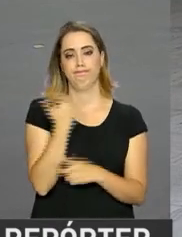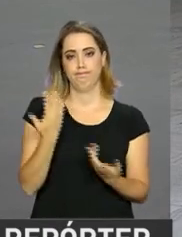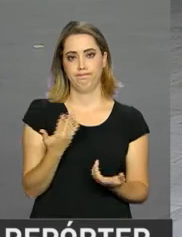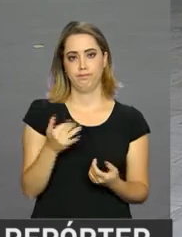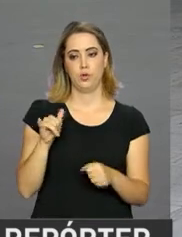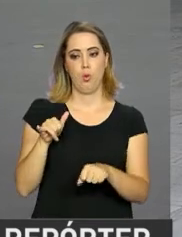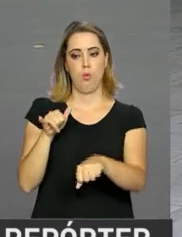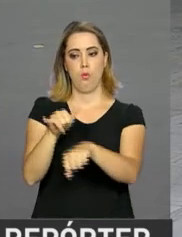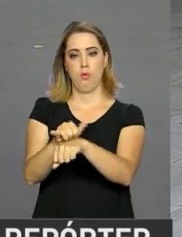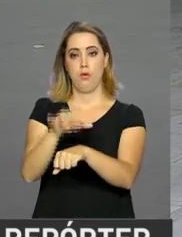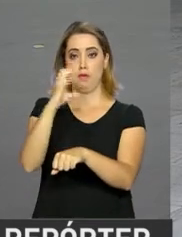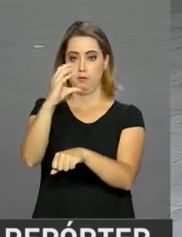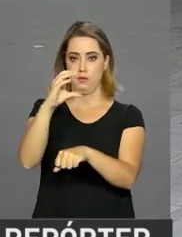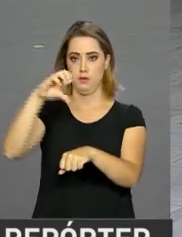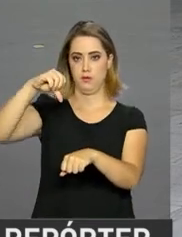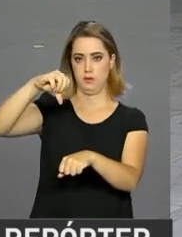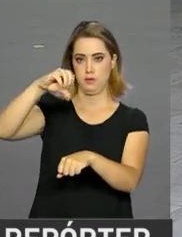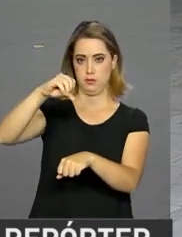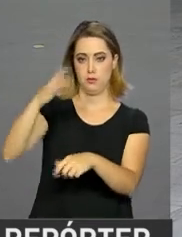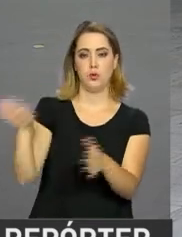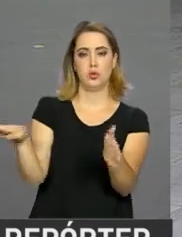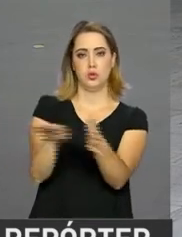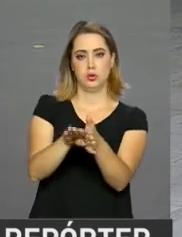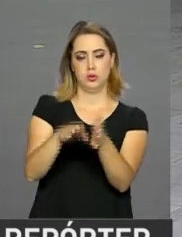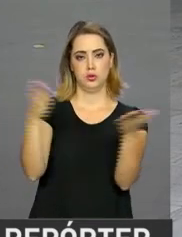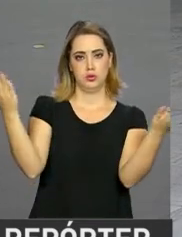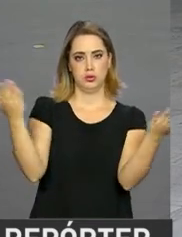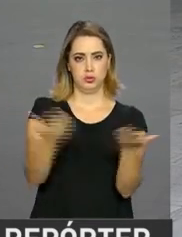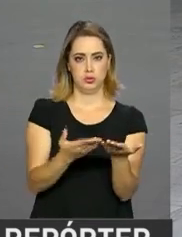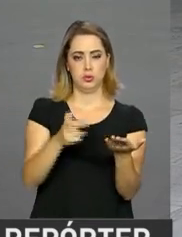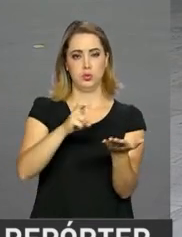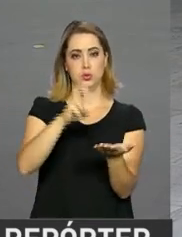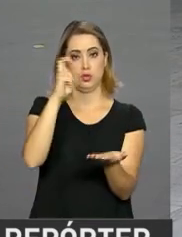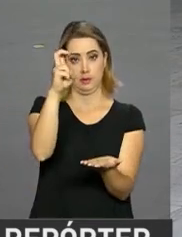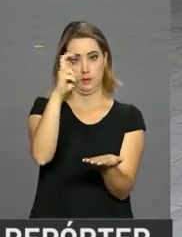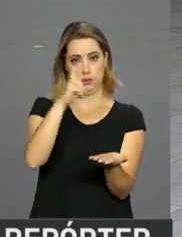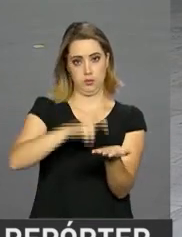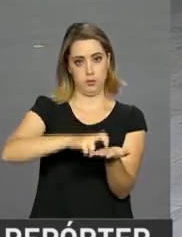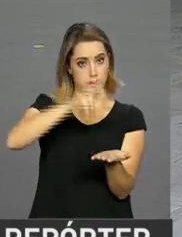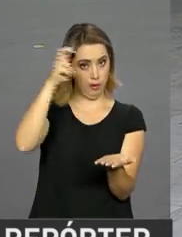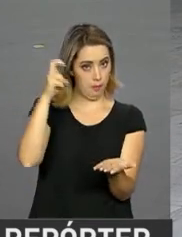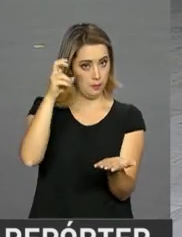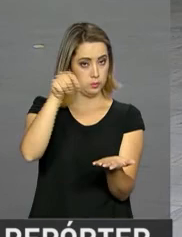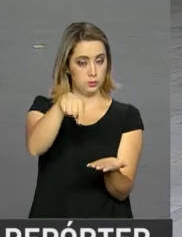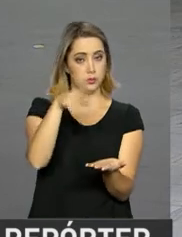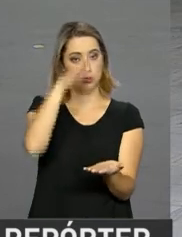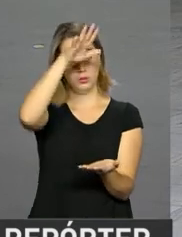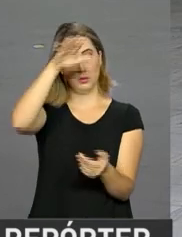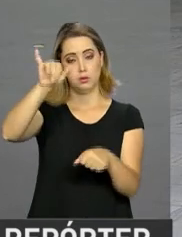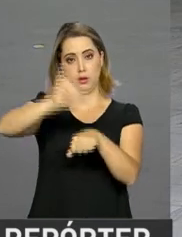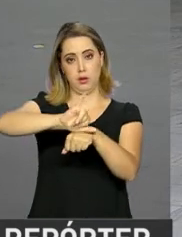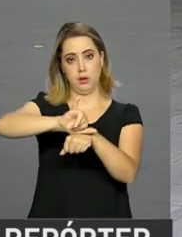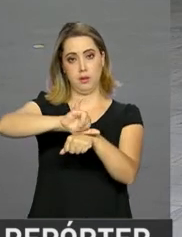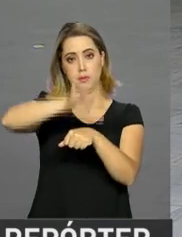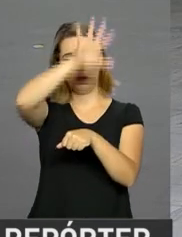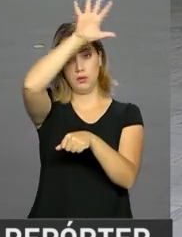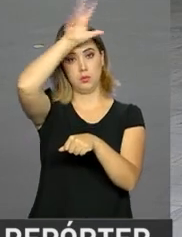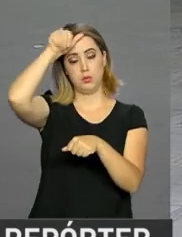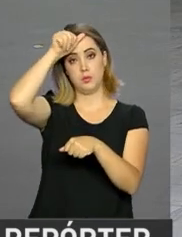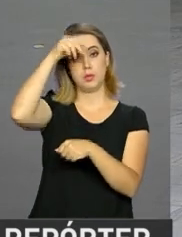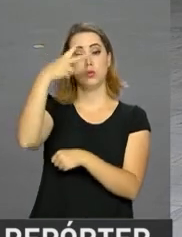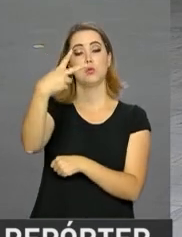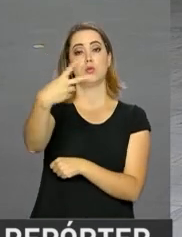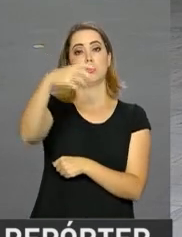o avião c 99 da força aérea brasileira desembarcou por volta das 5 horas da manhã na capital do amazonas com 29 pessoas a bordo